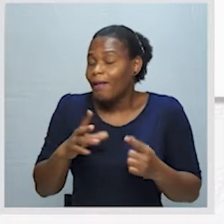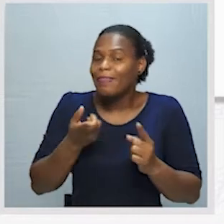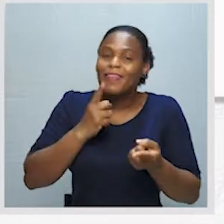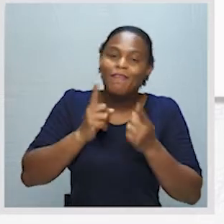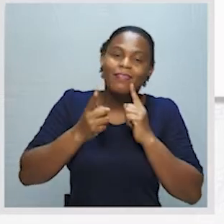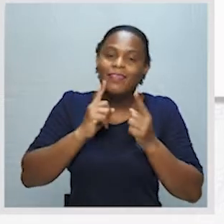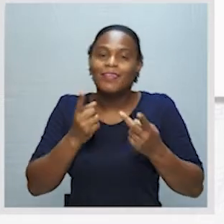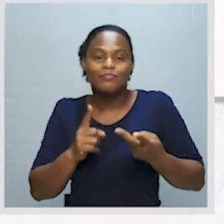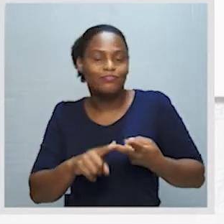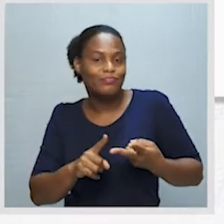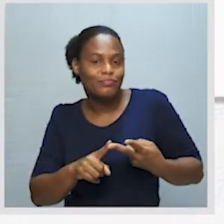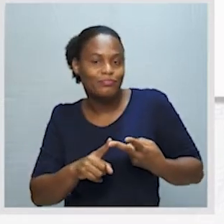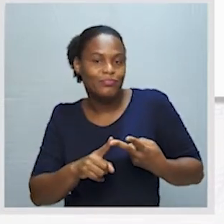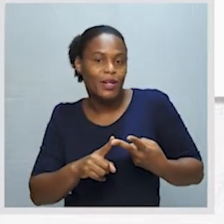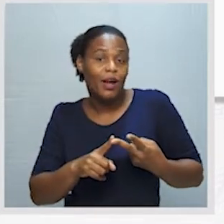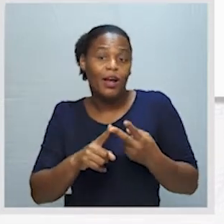nos divertir,